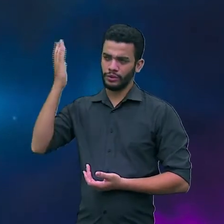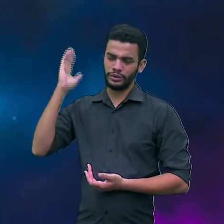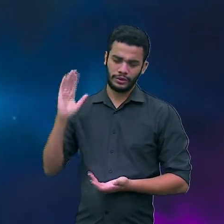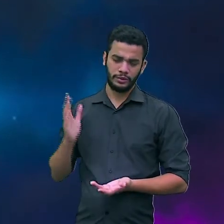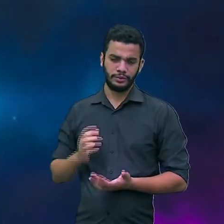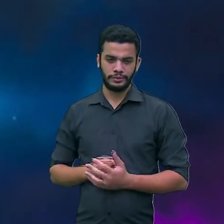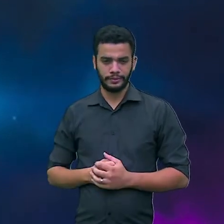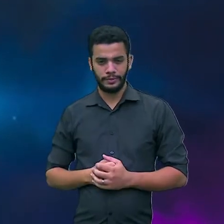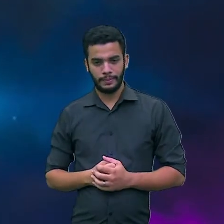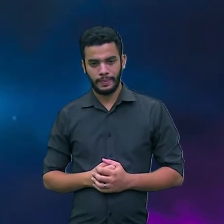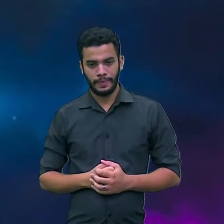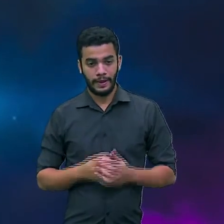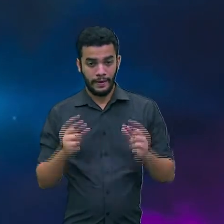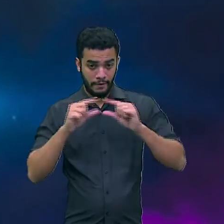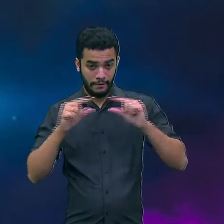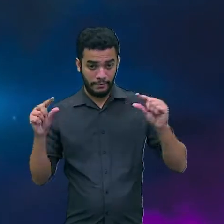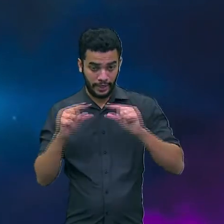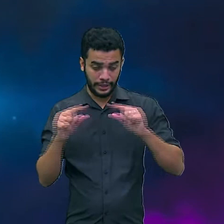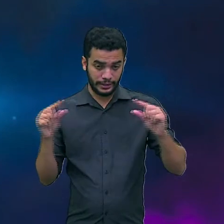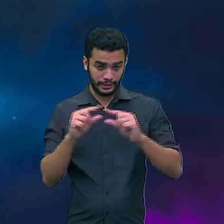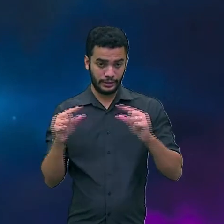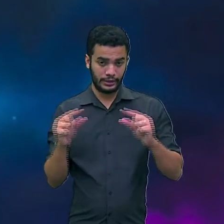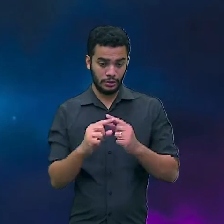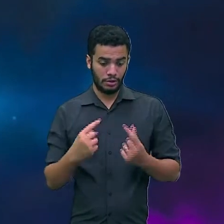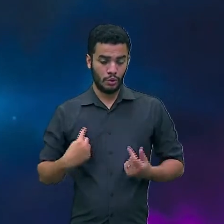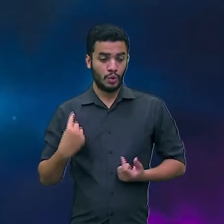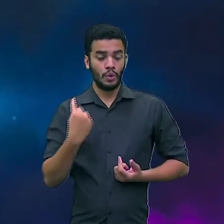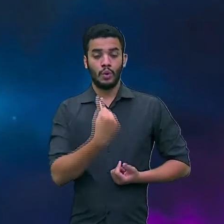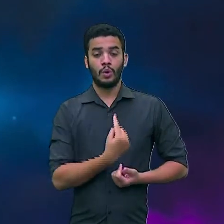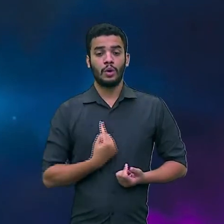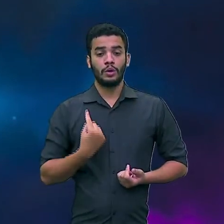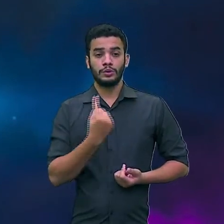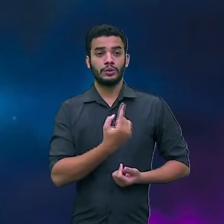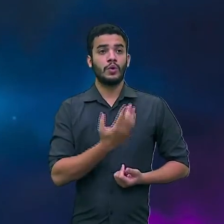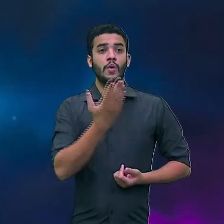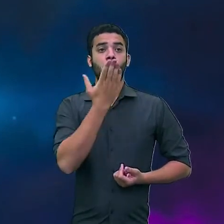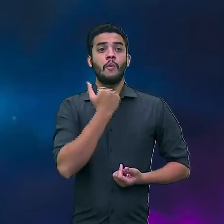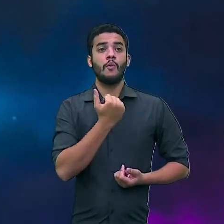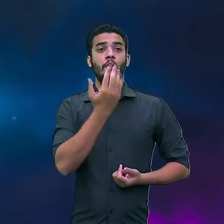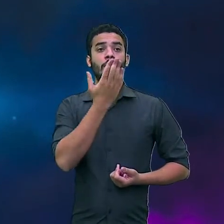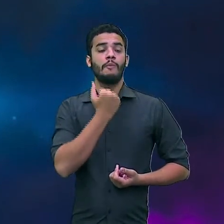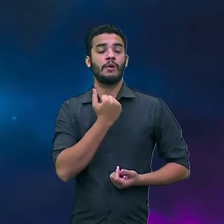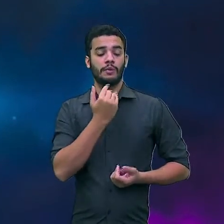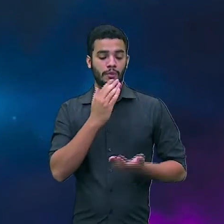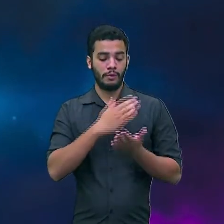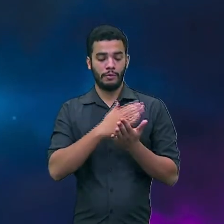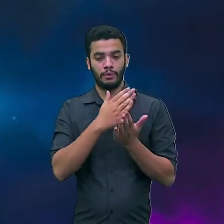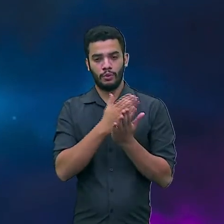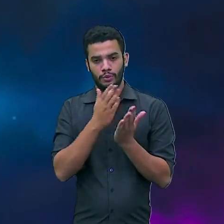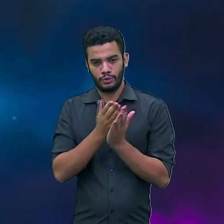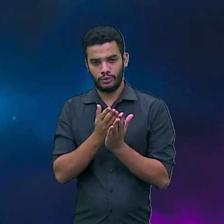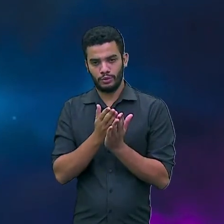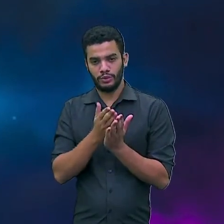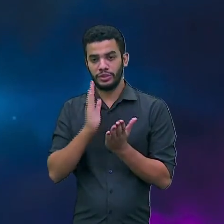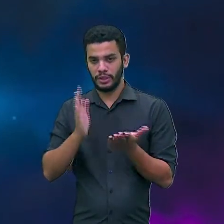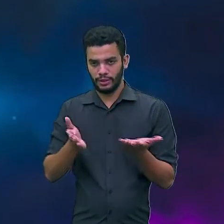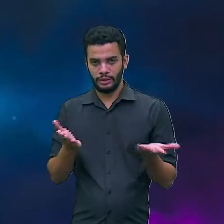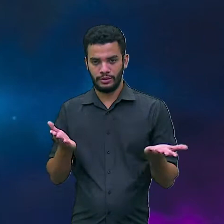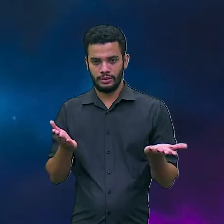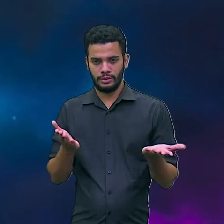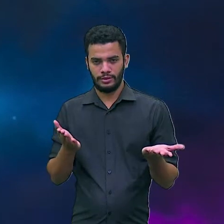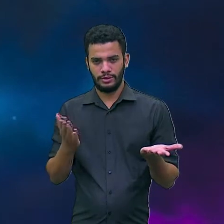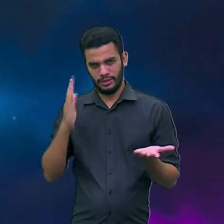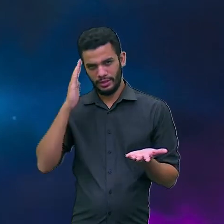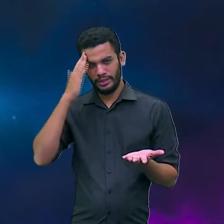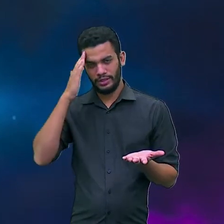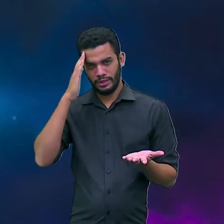por exemplo, nós comemos um bolo, há uma indicação de tempo, processo